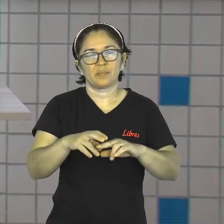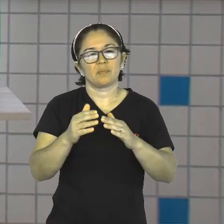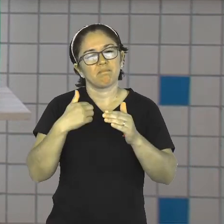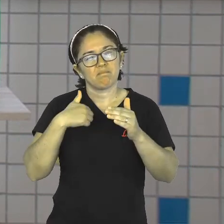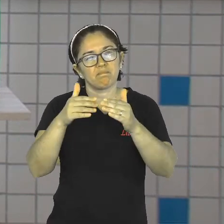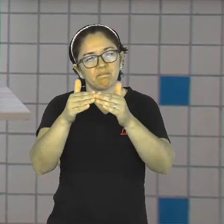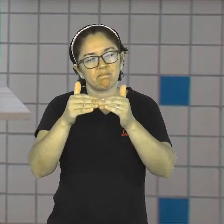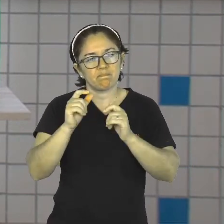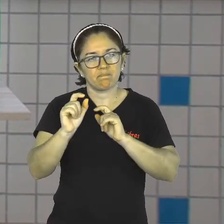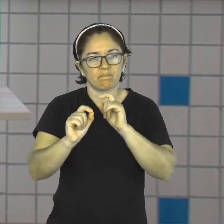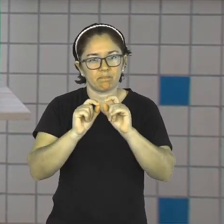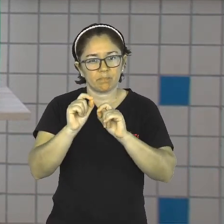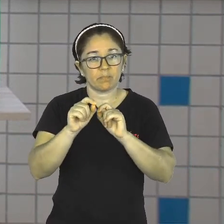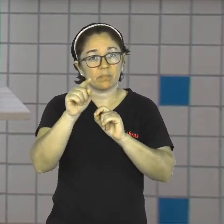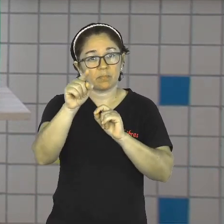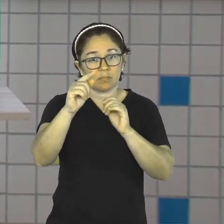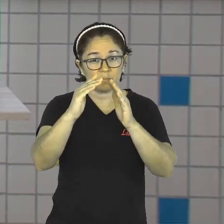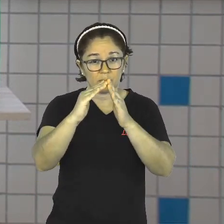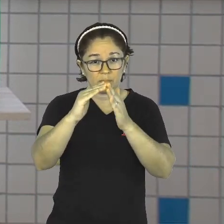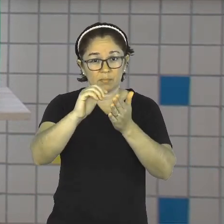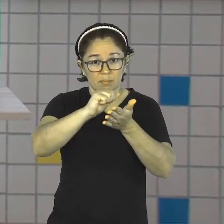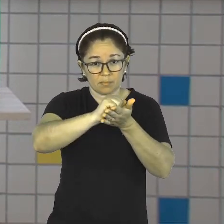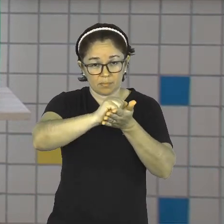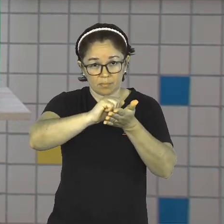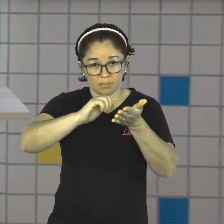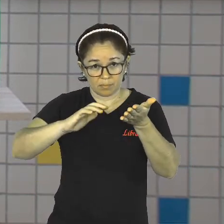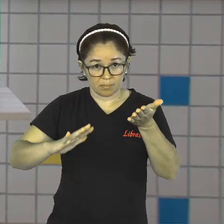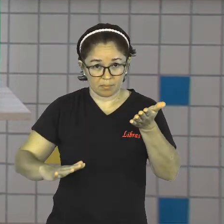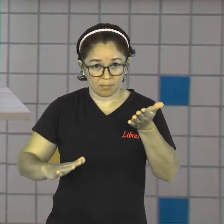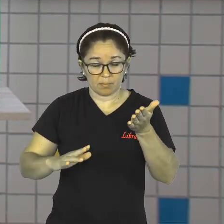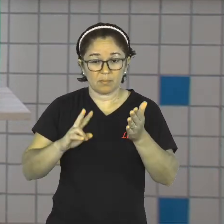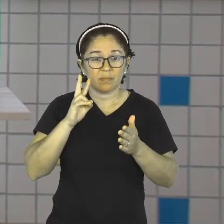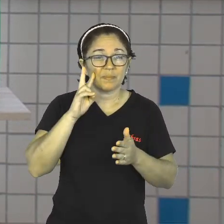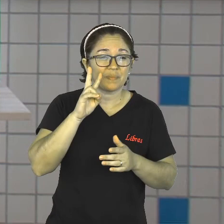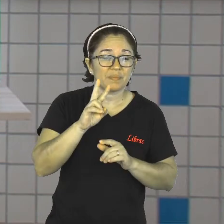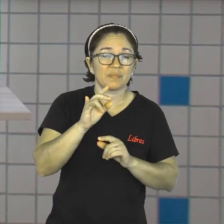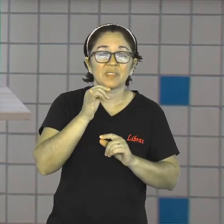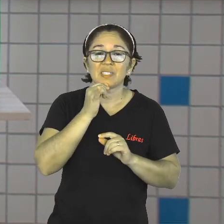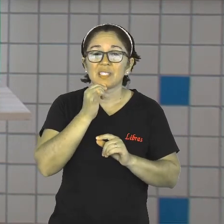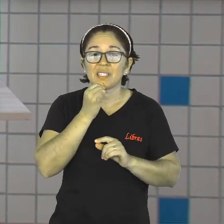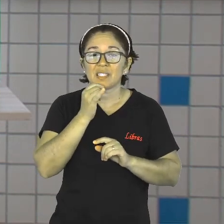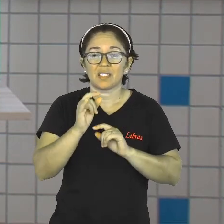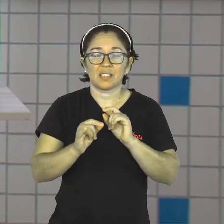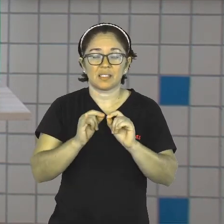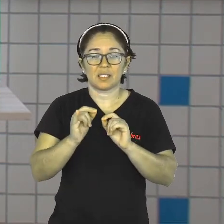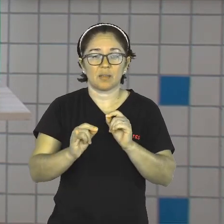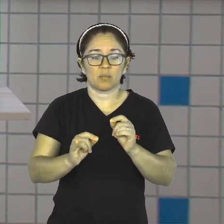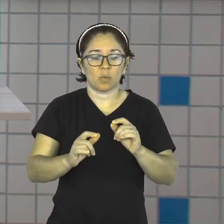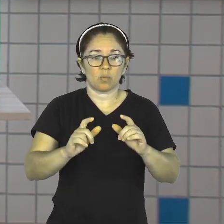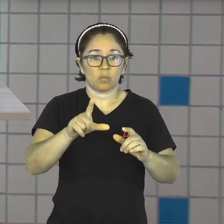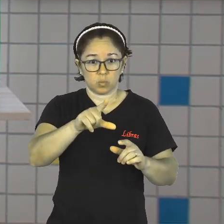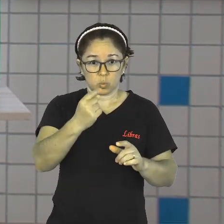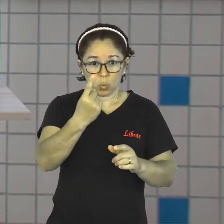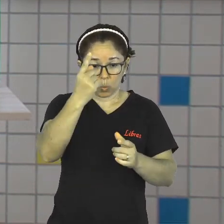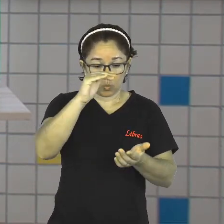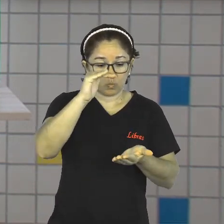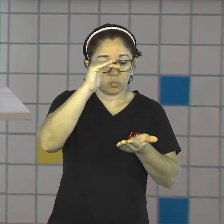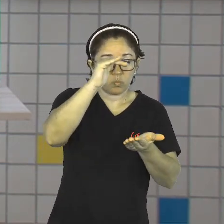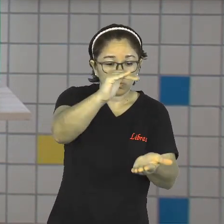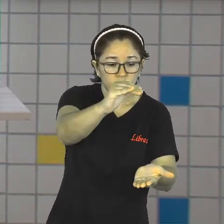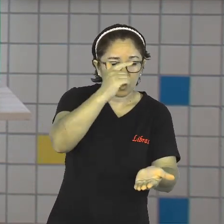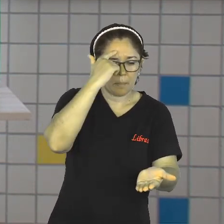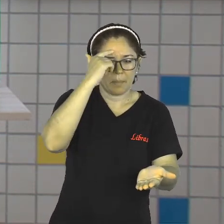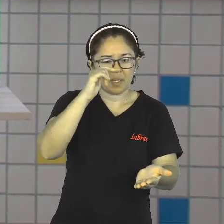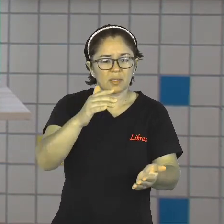exercício de observação em casa. Pegar um objeto como ponto de referência e ver o que tem em cima, embaixo, do